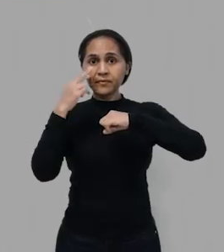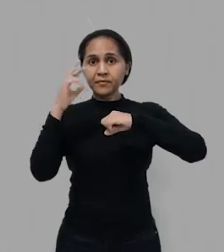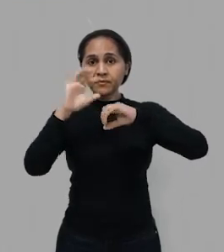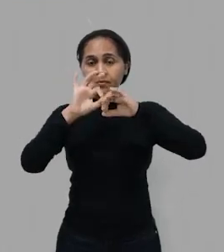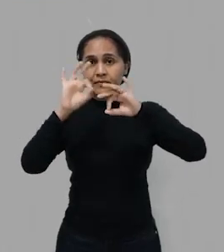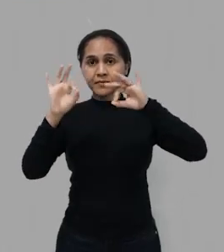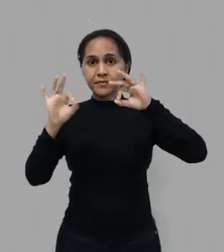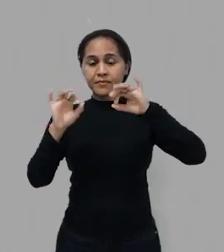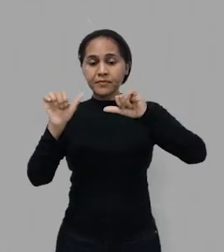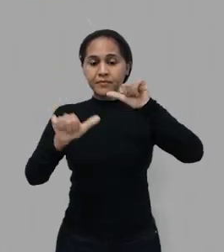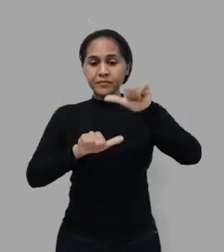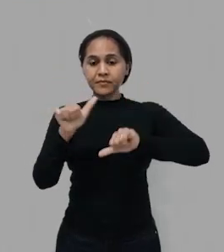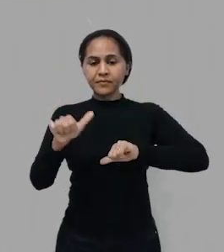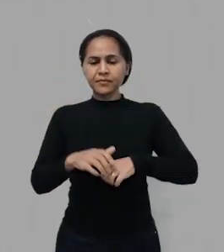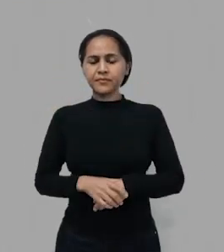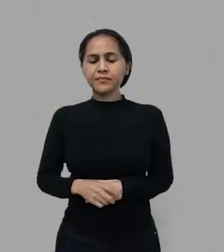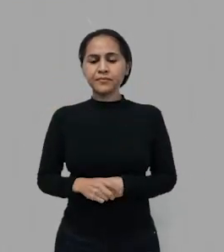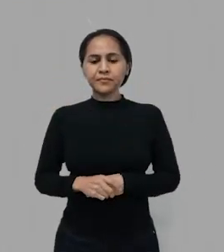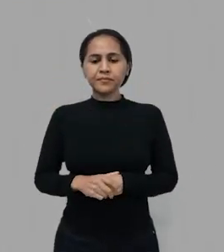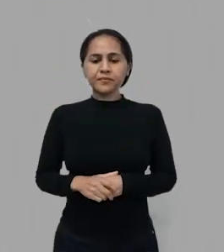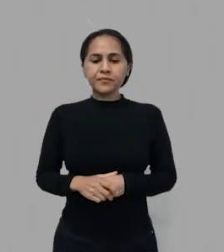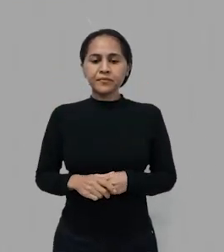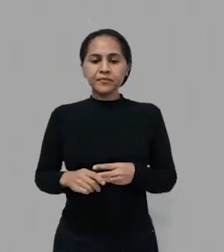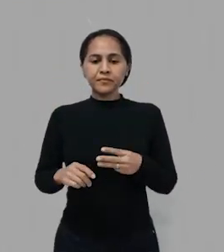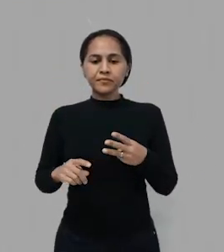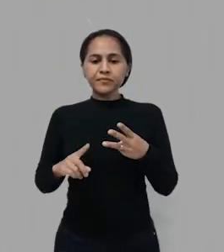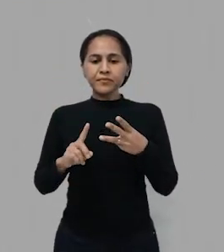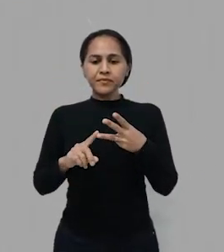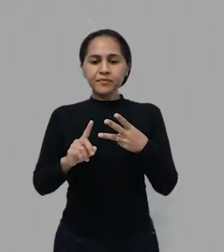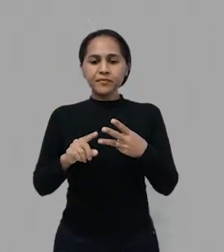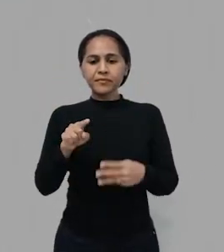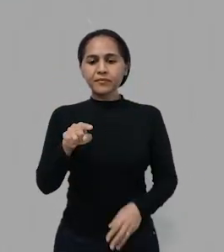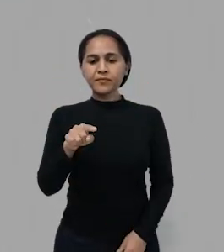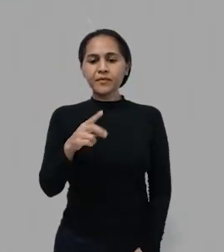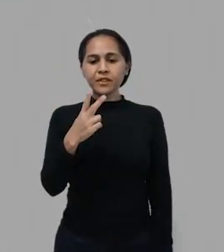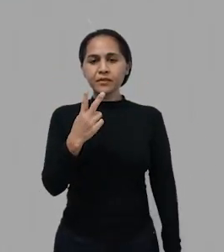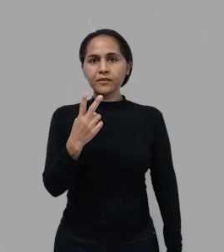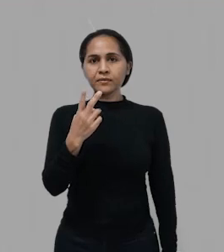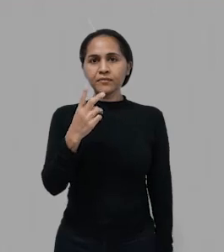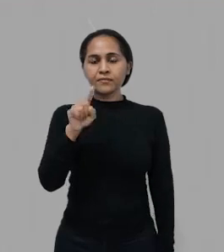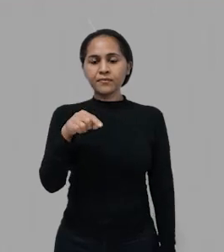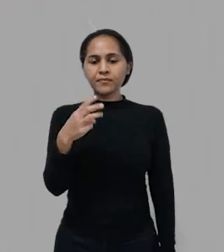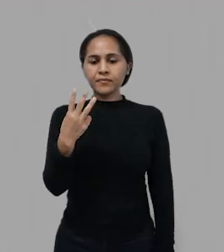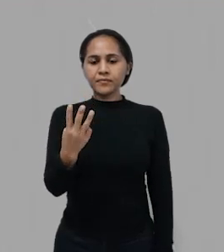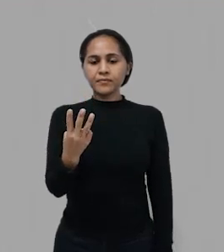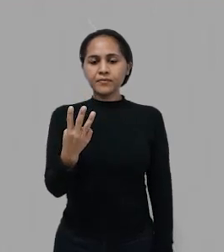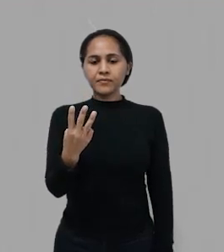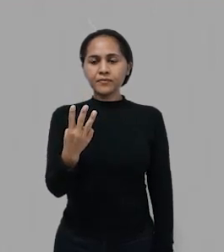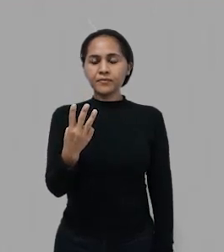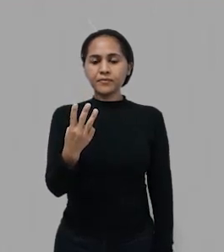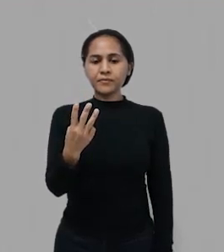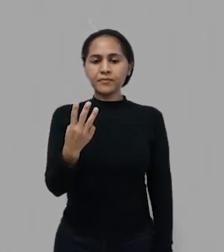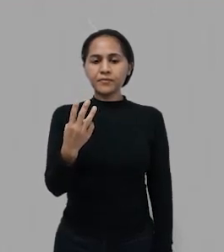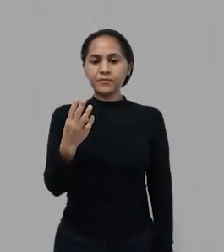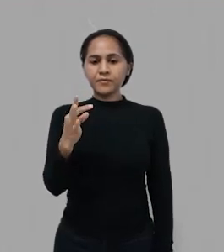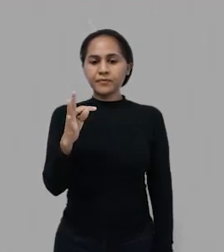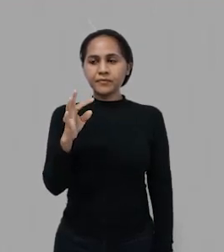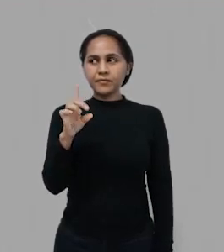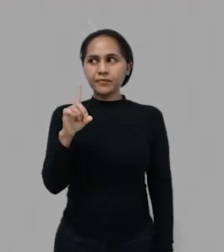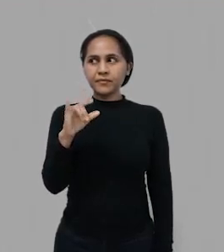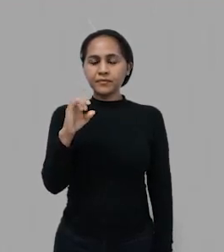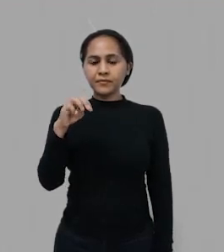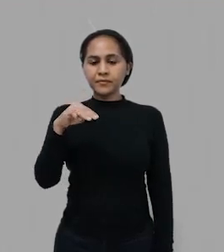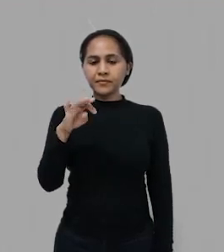montar 2 hidroxilas. É o 2,3 dimetilbutano. 2,3